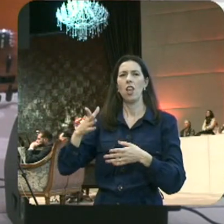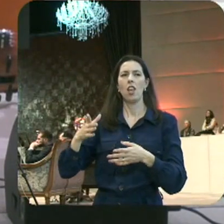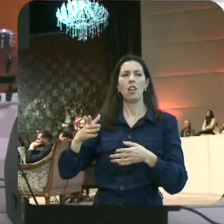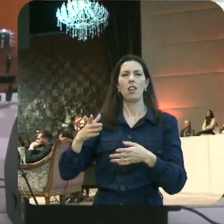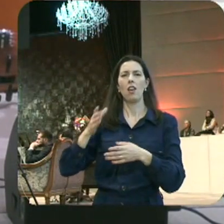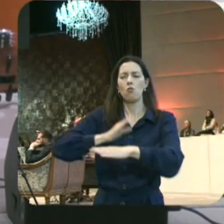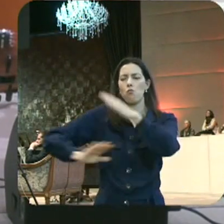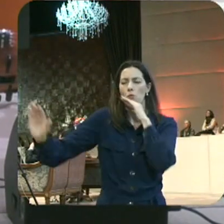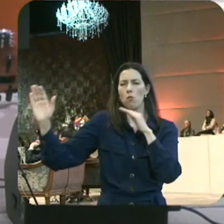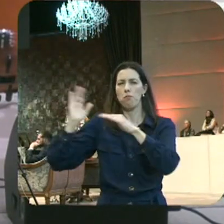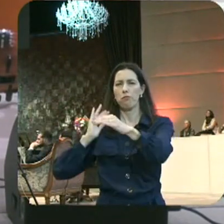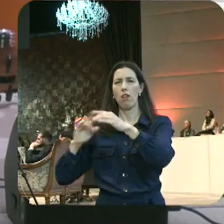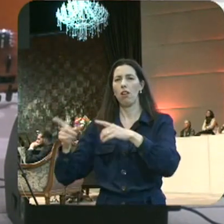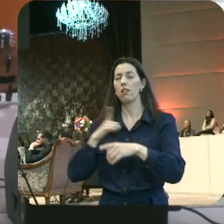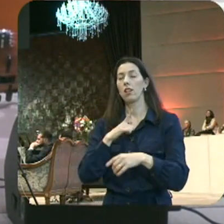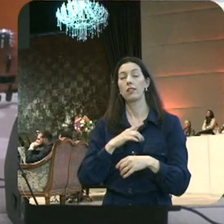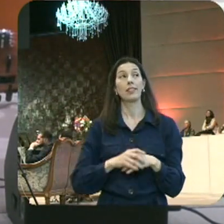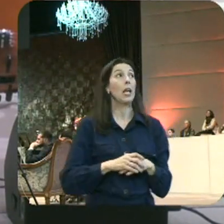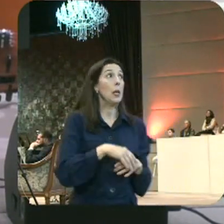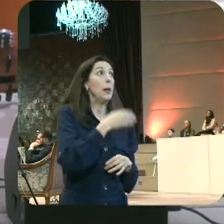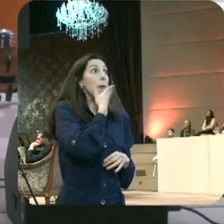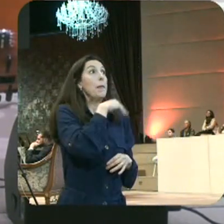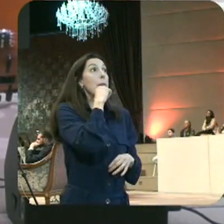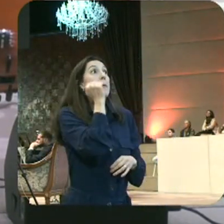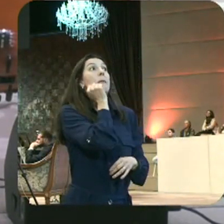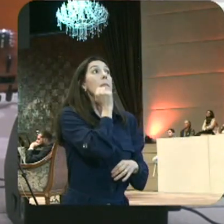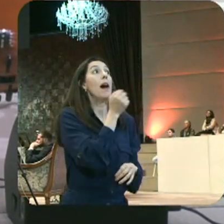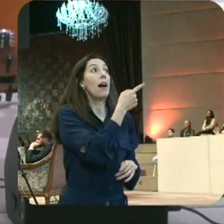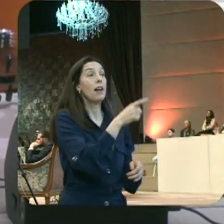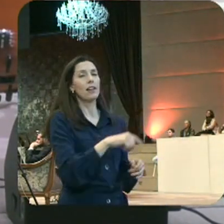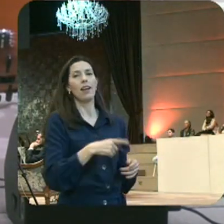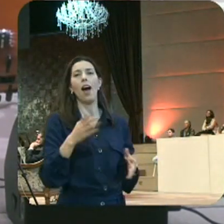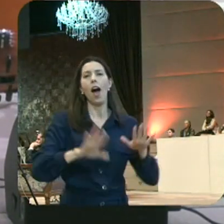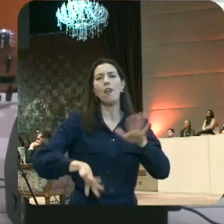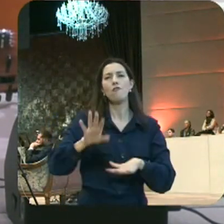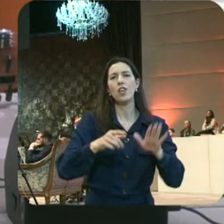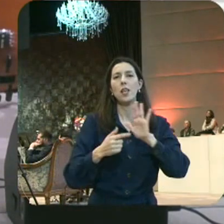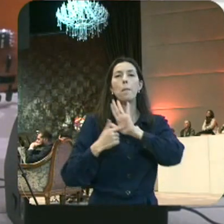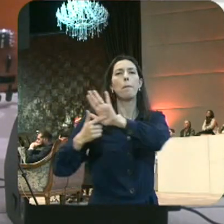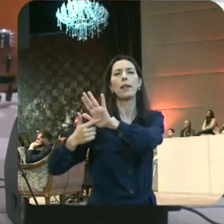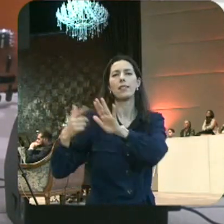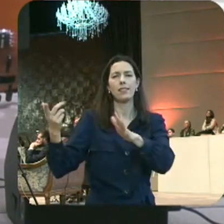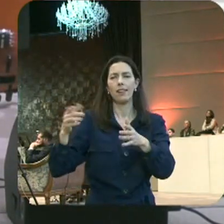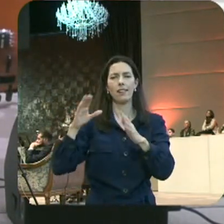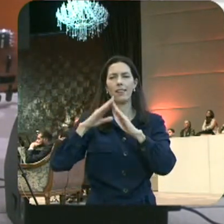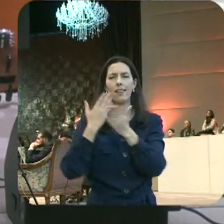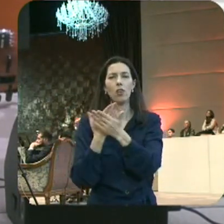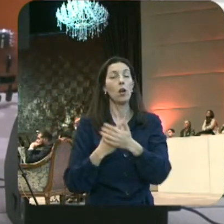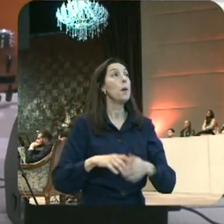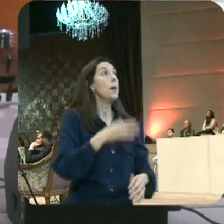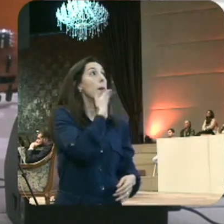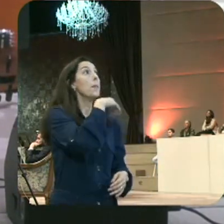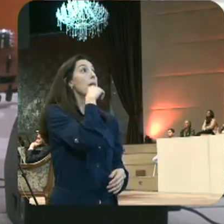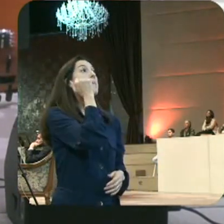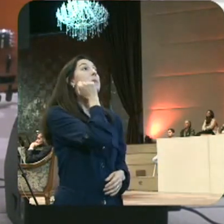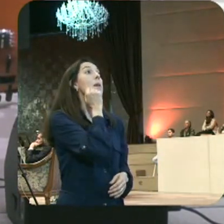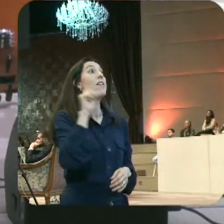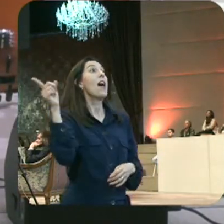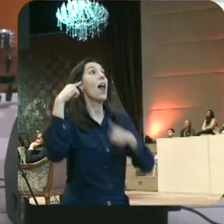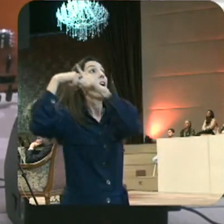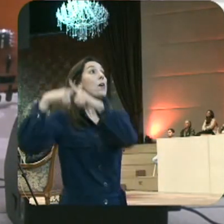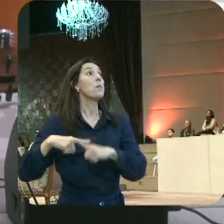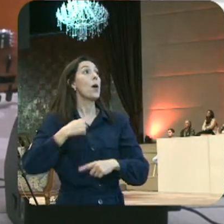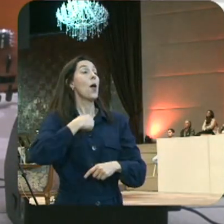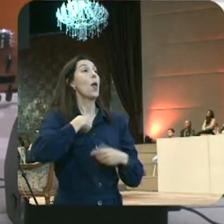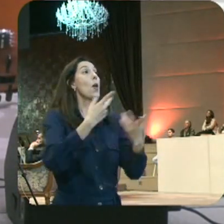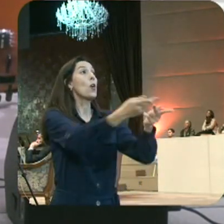judô, e aí ele diz: papai, mamãe, ou é uma apresentação na escola, e ele diz assim: papai, mamãe, vai ter o meu torneio,